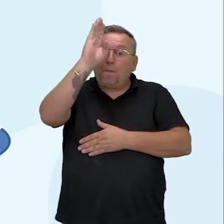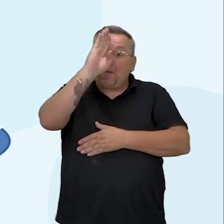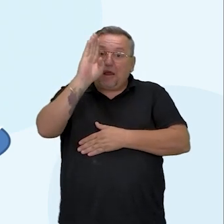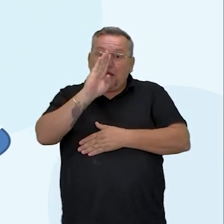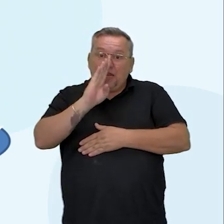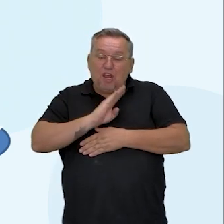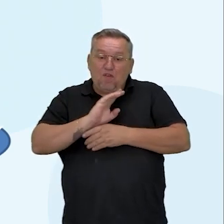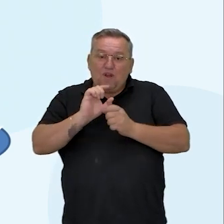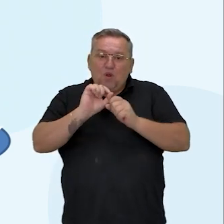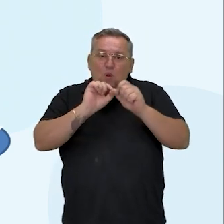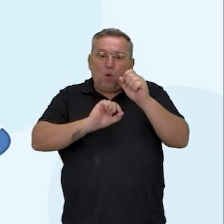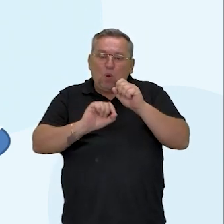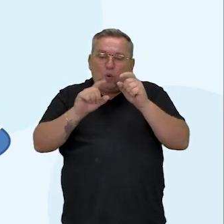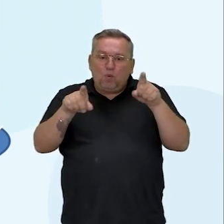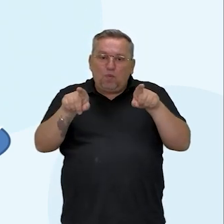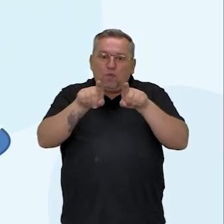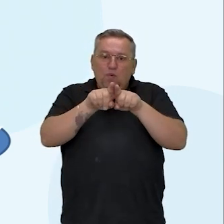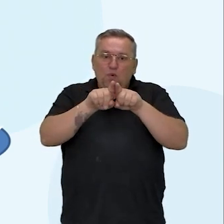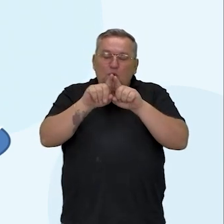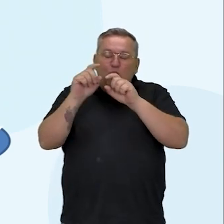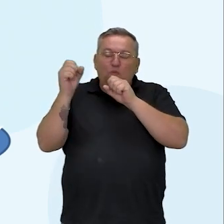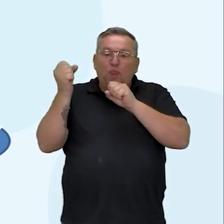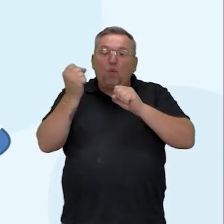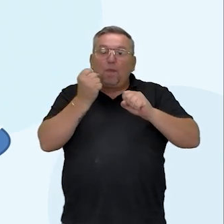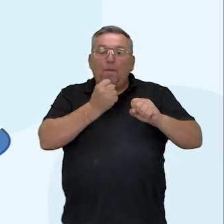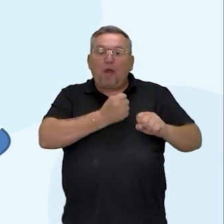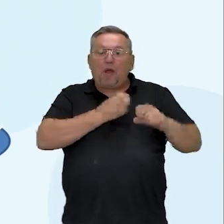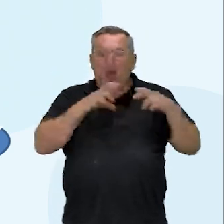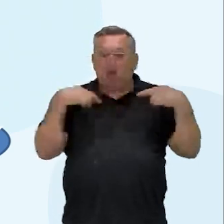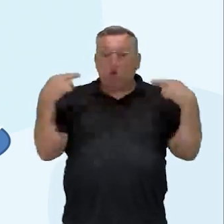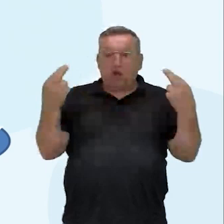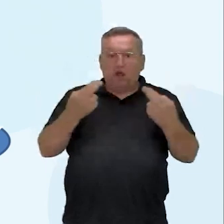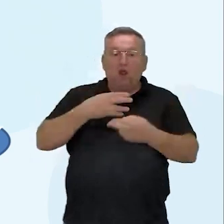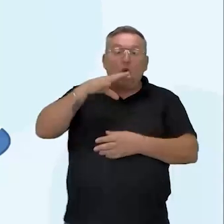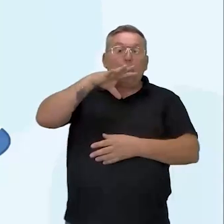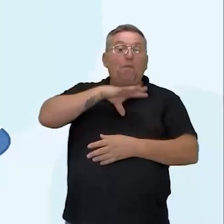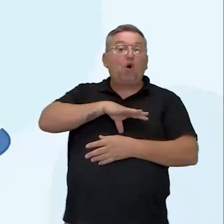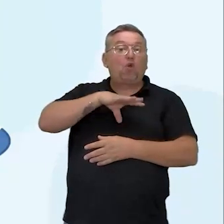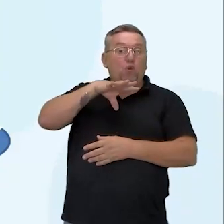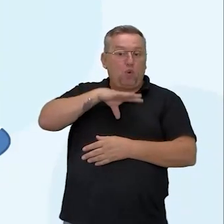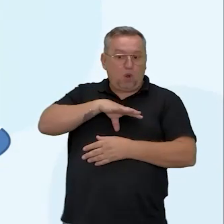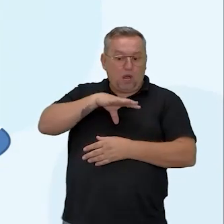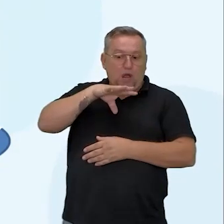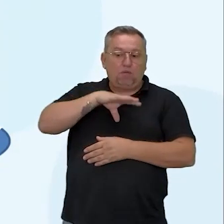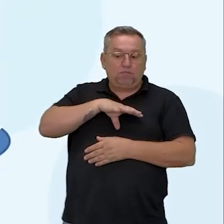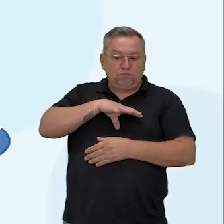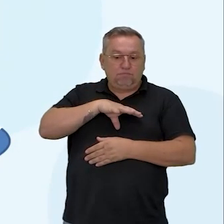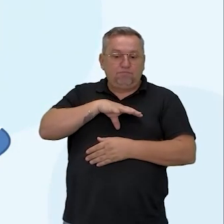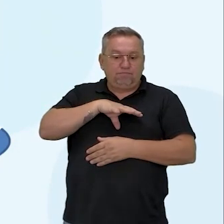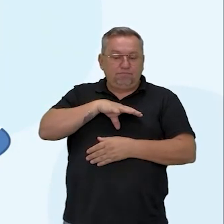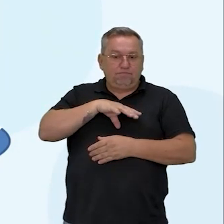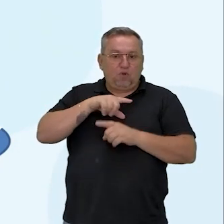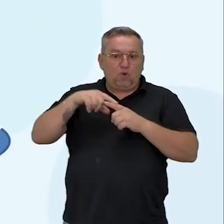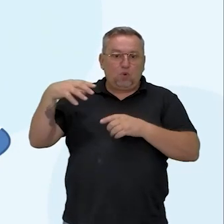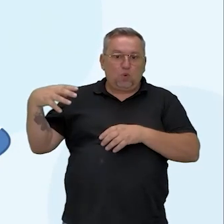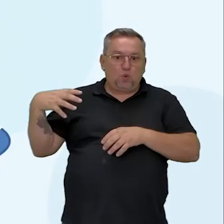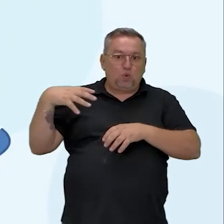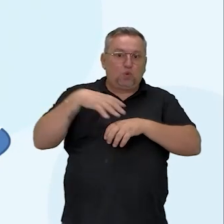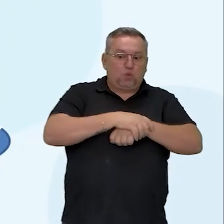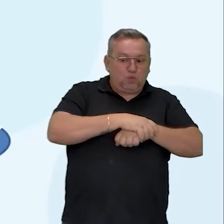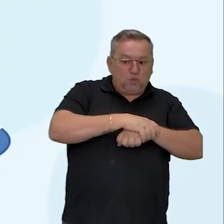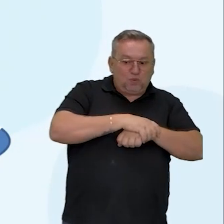fazendo parte do Império Português. Portugal nos conquistou, fez